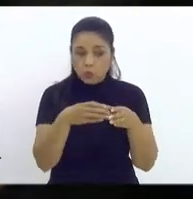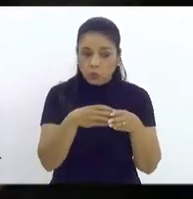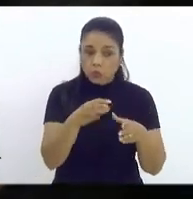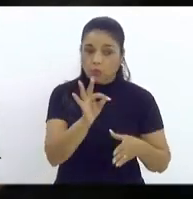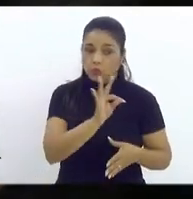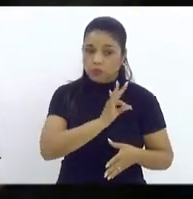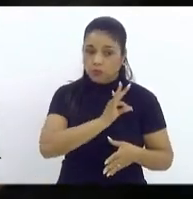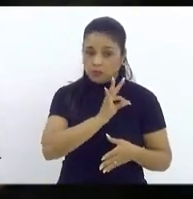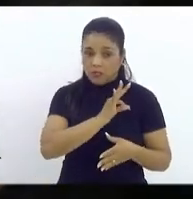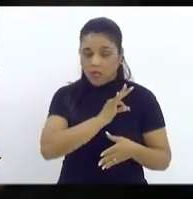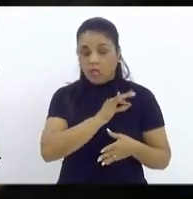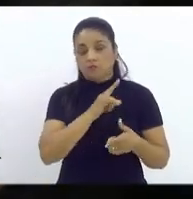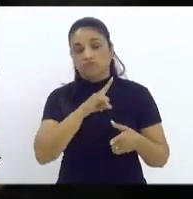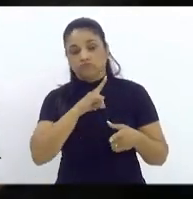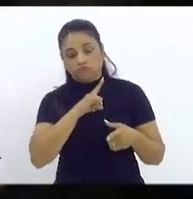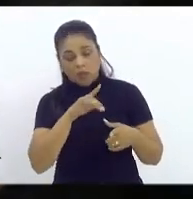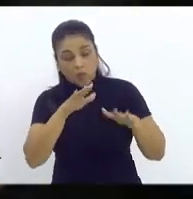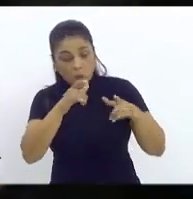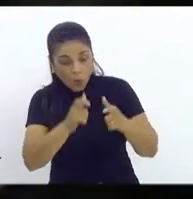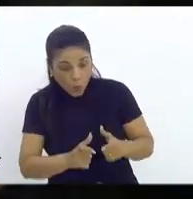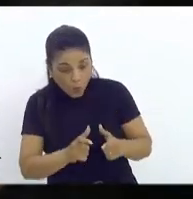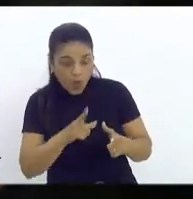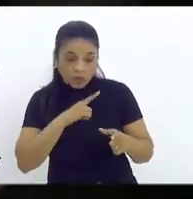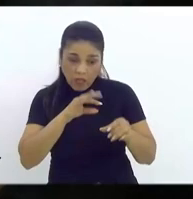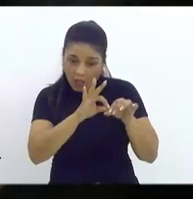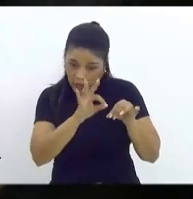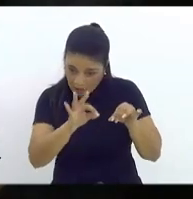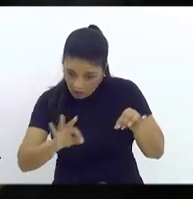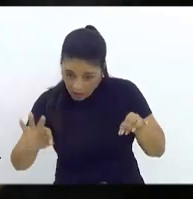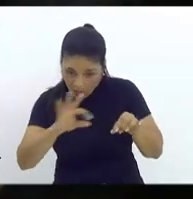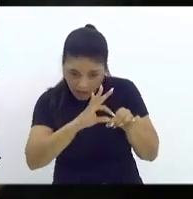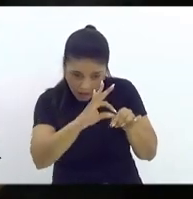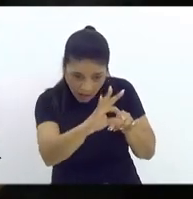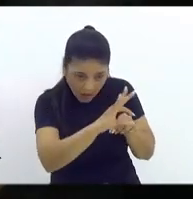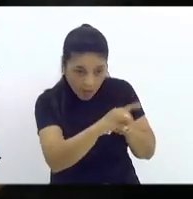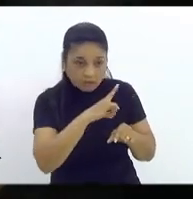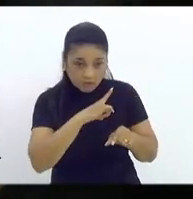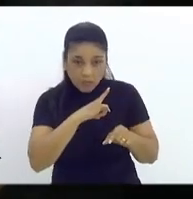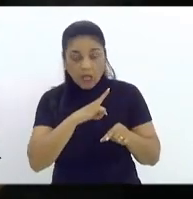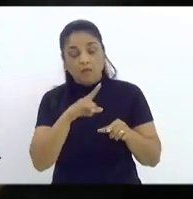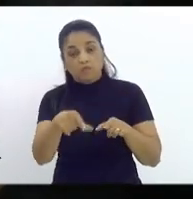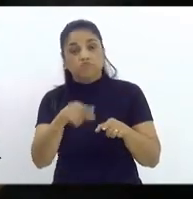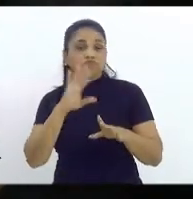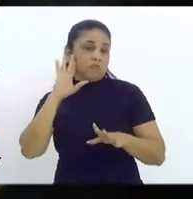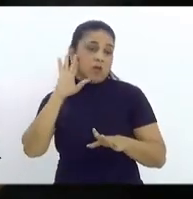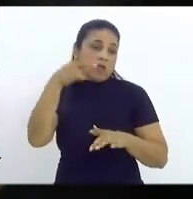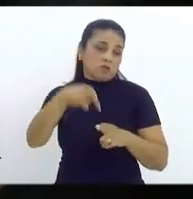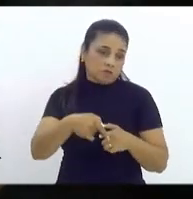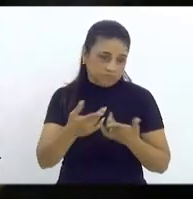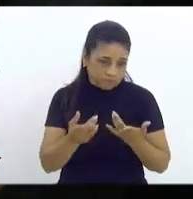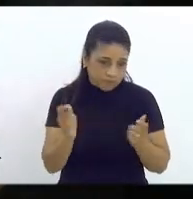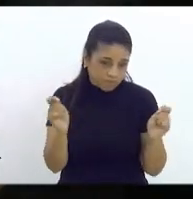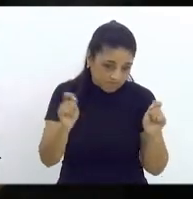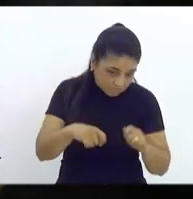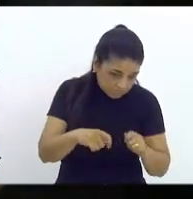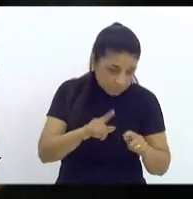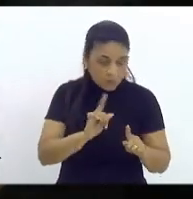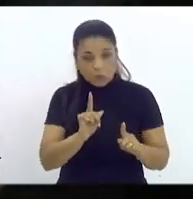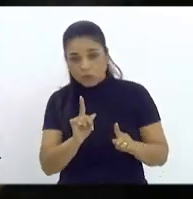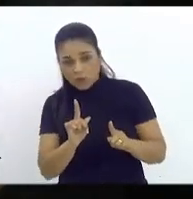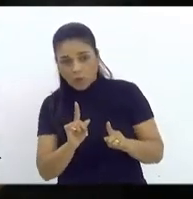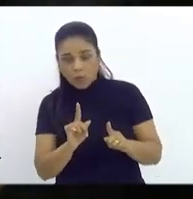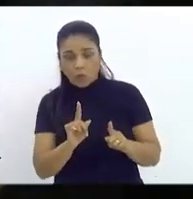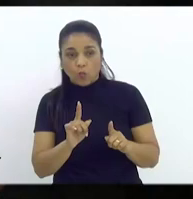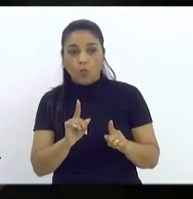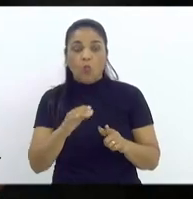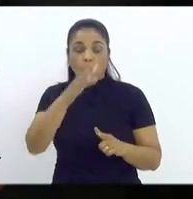disponibilidade de rede, disponibilidade de questões técnicas que definem a condição de colocar ou não uma,